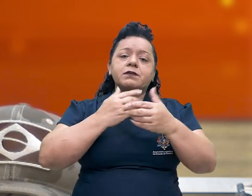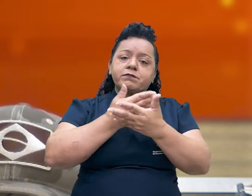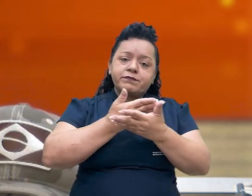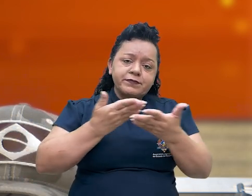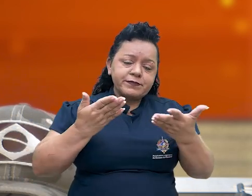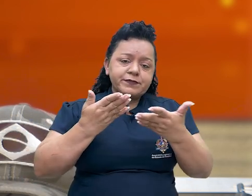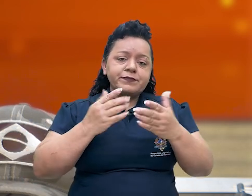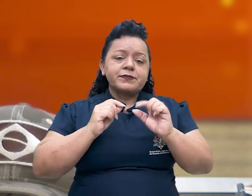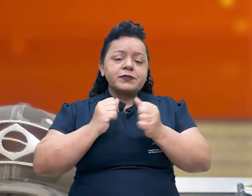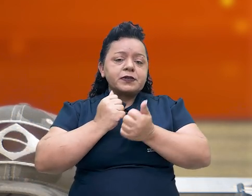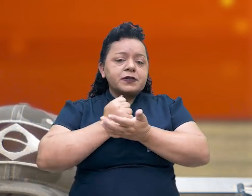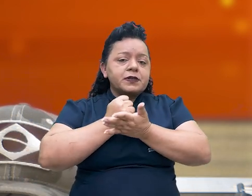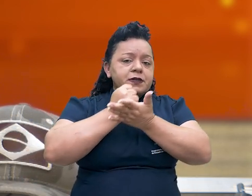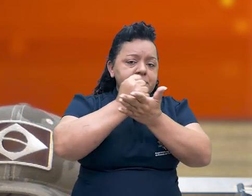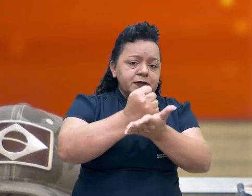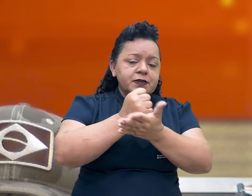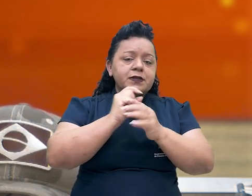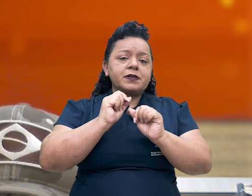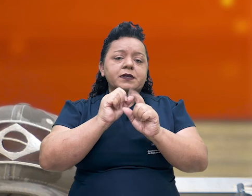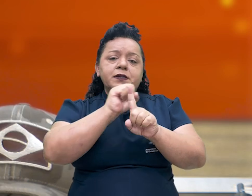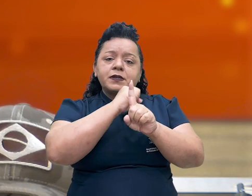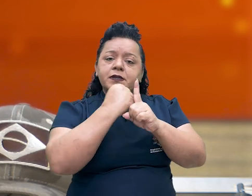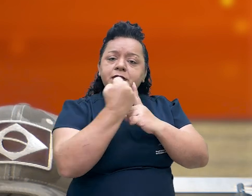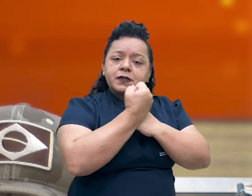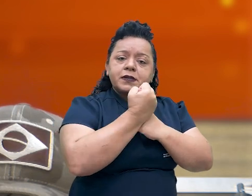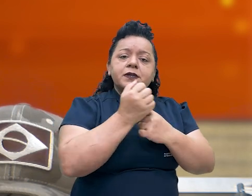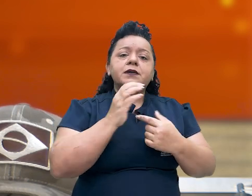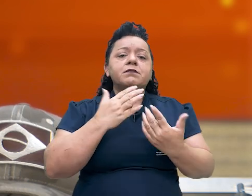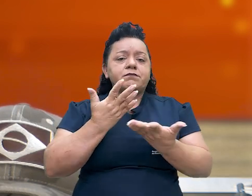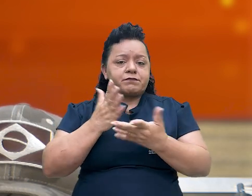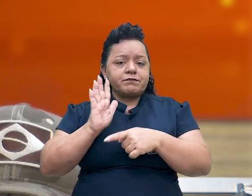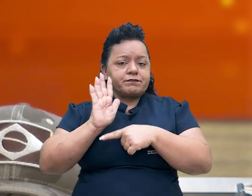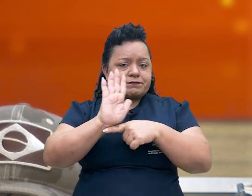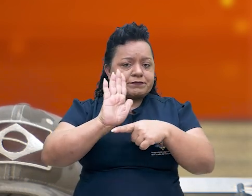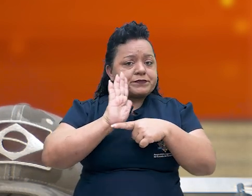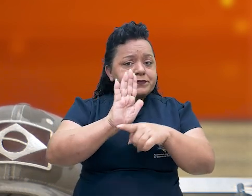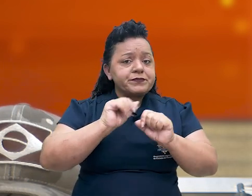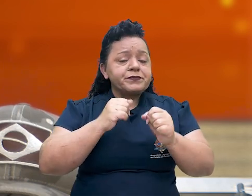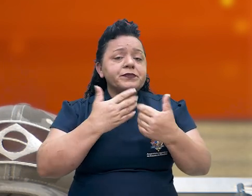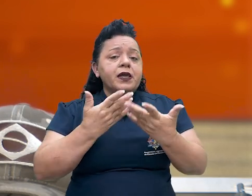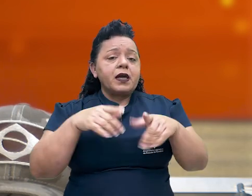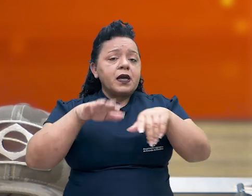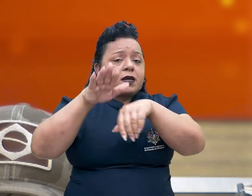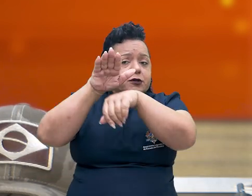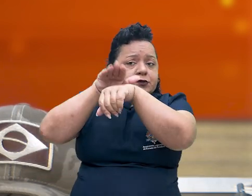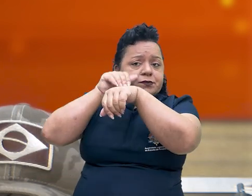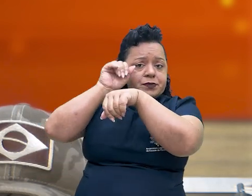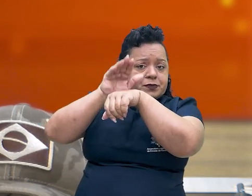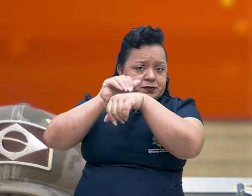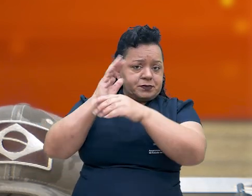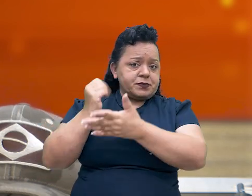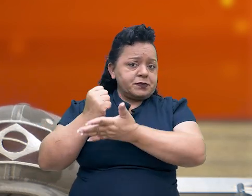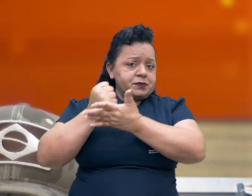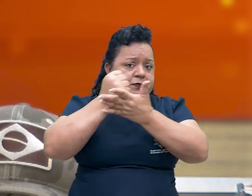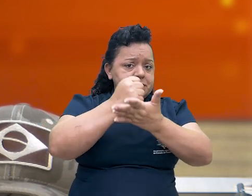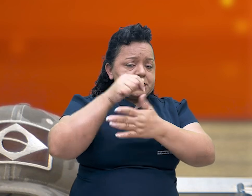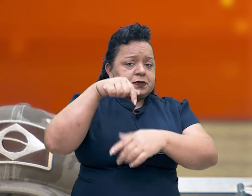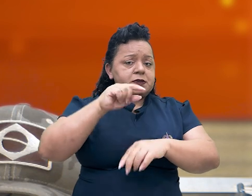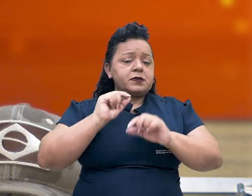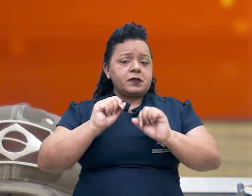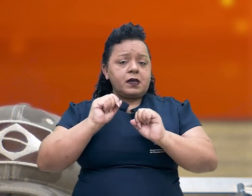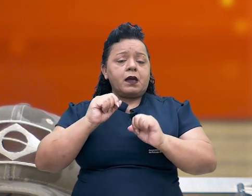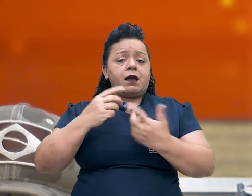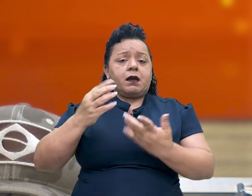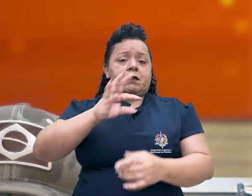eh foi espalhada alguns agentes para acompanhar a assistência social né até mesmo a eh a força